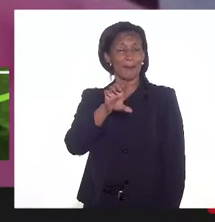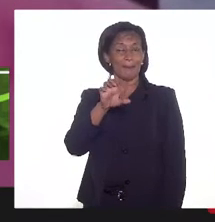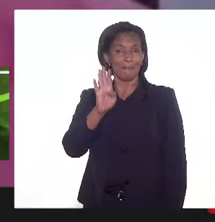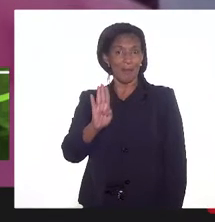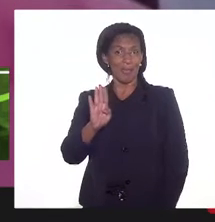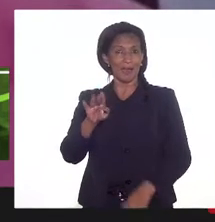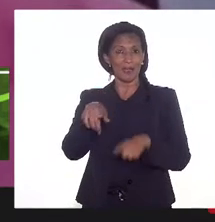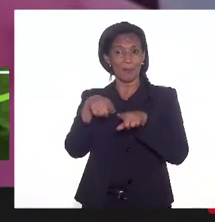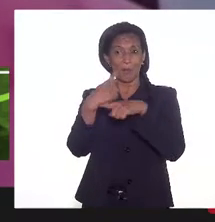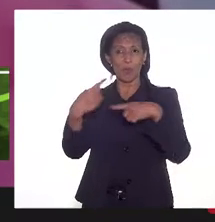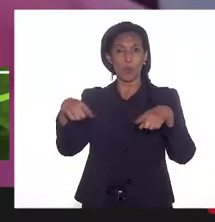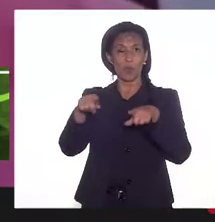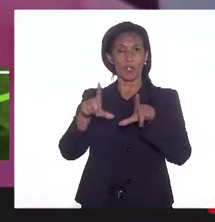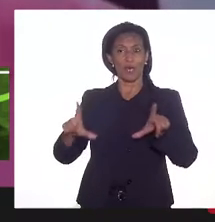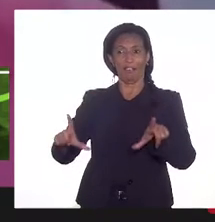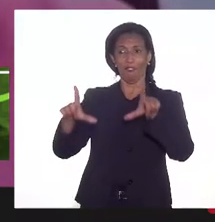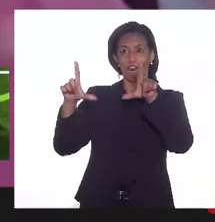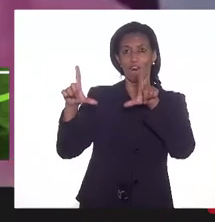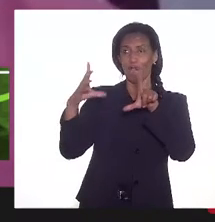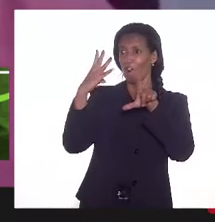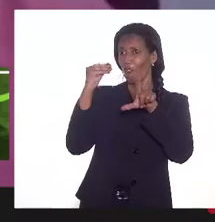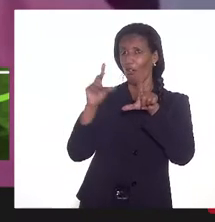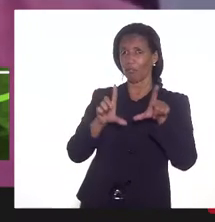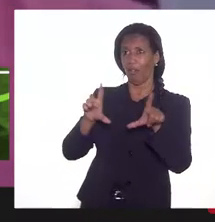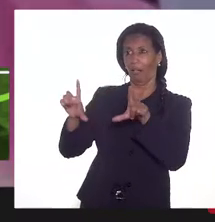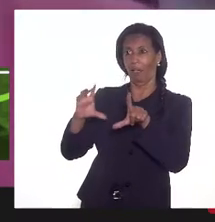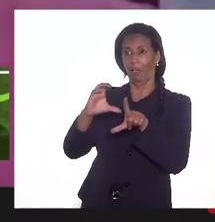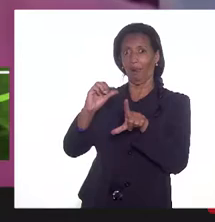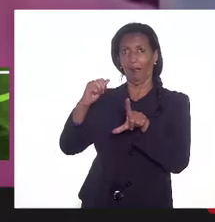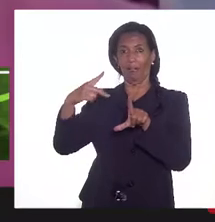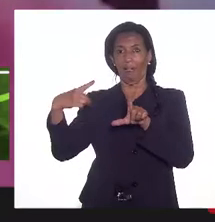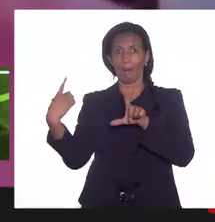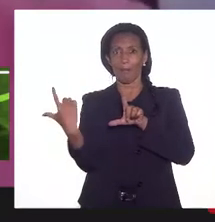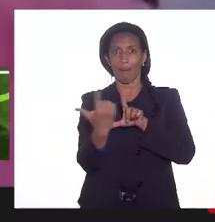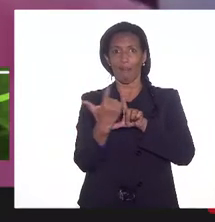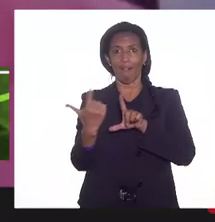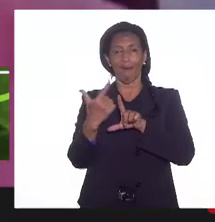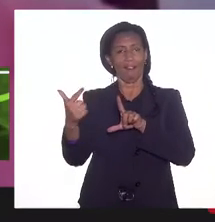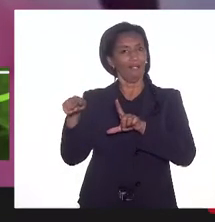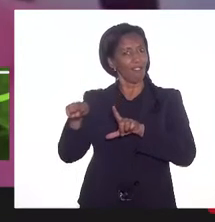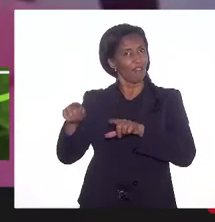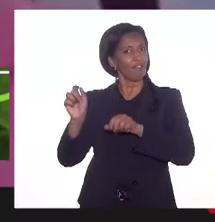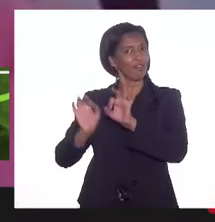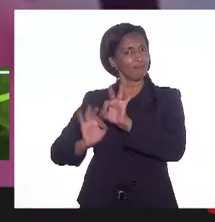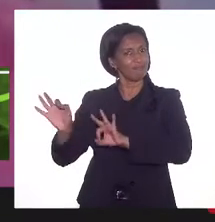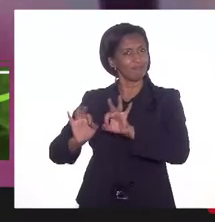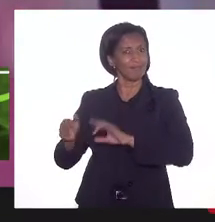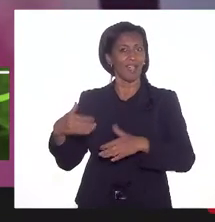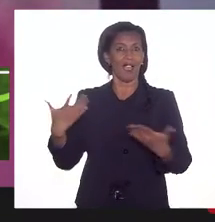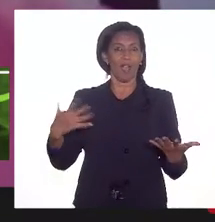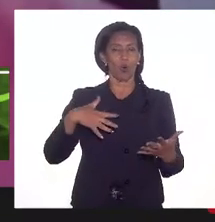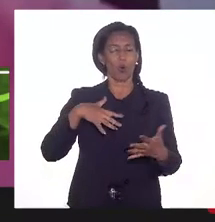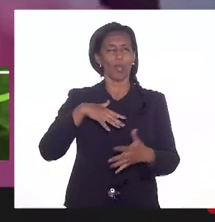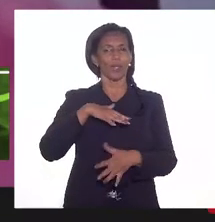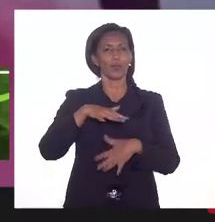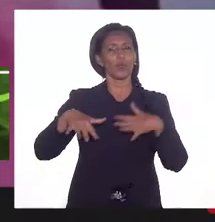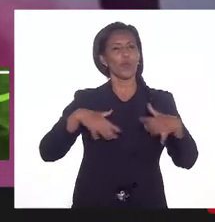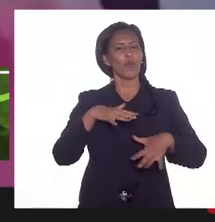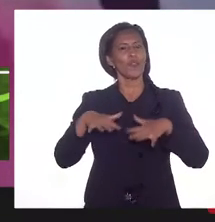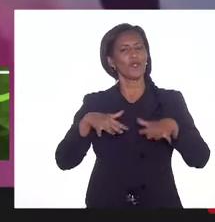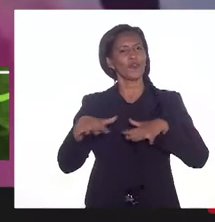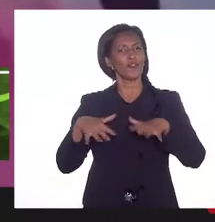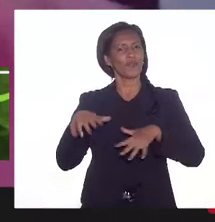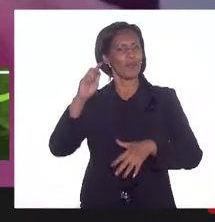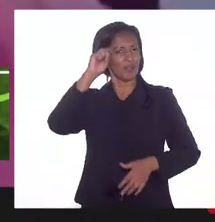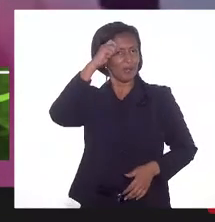foram feitas pelo Janua as pessoas ele era muito mais amplo agora no movimento negro ele era único realmente a